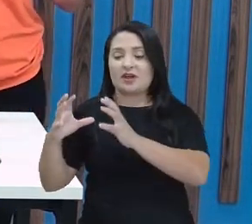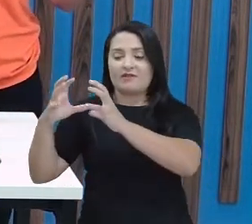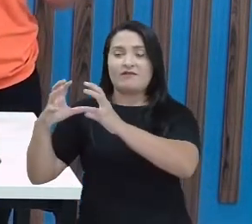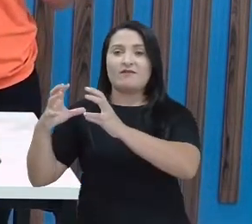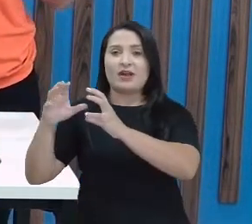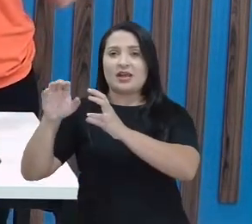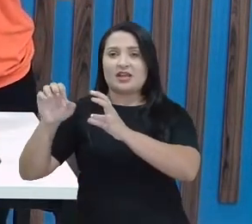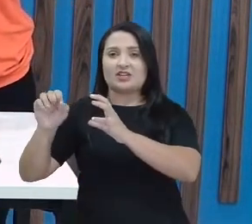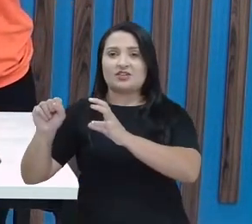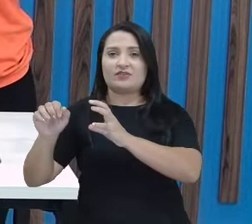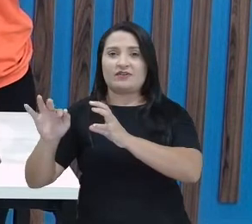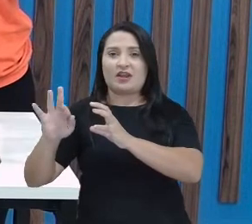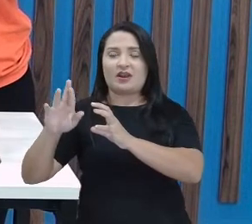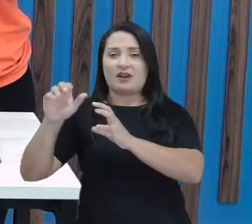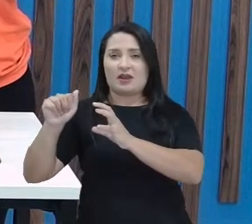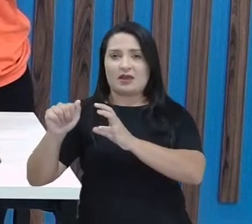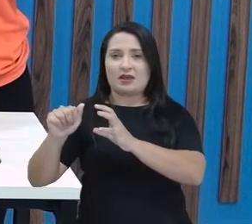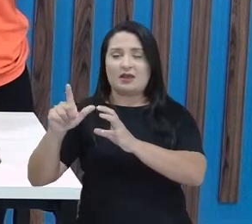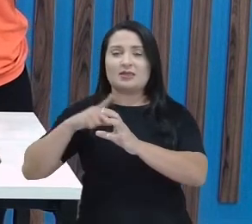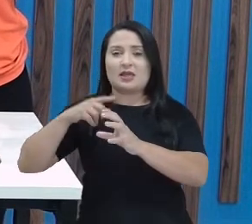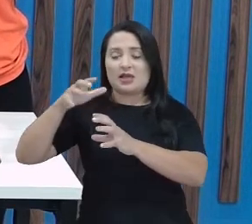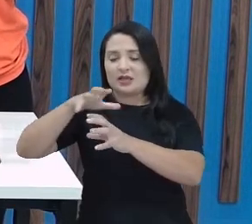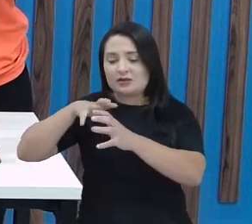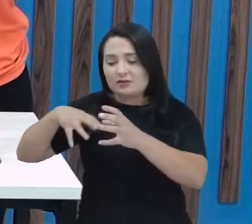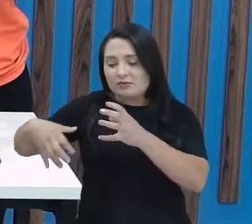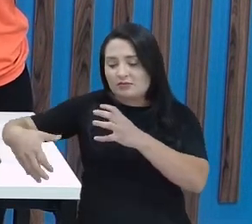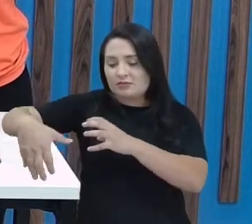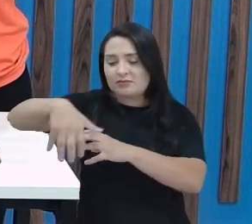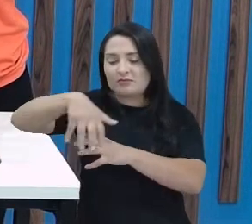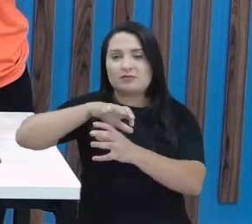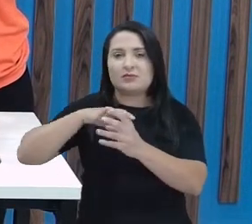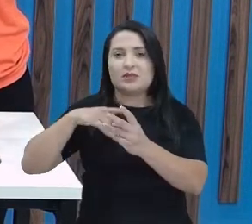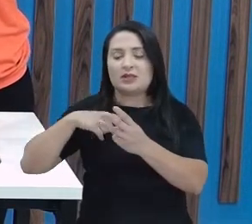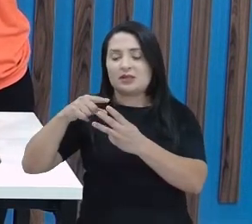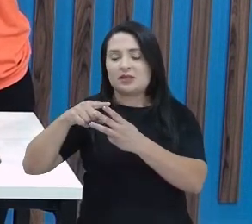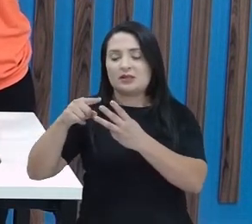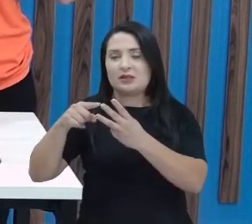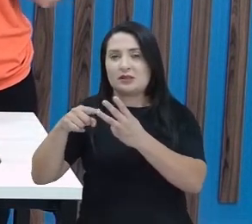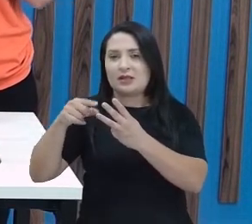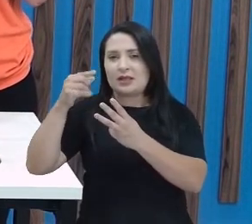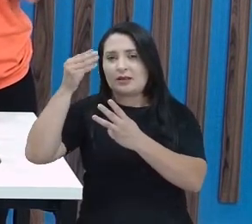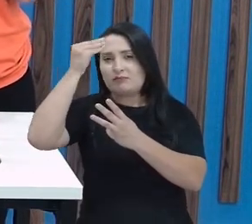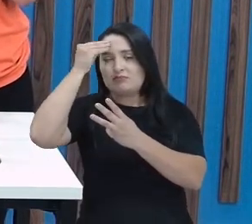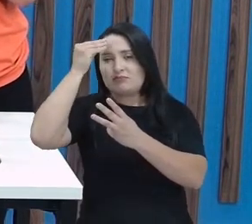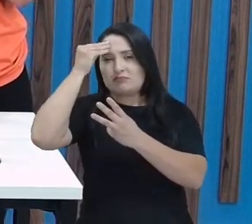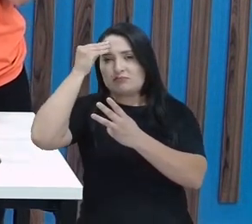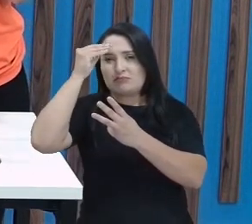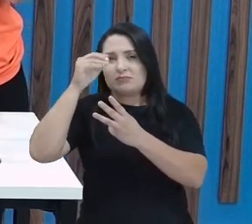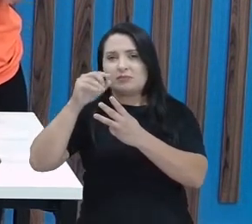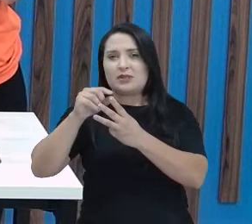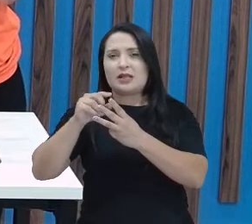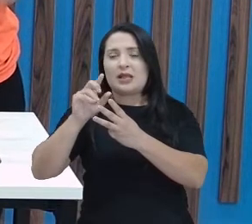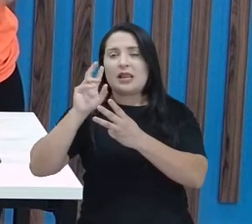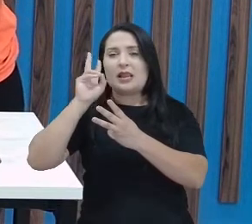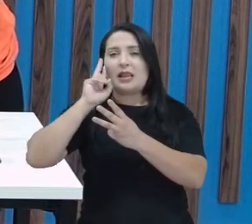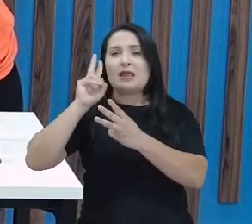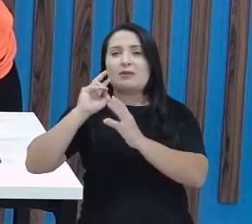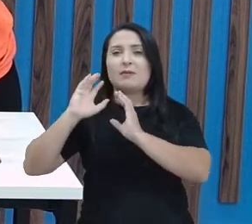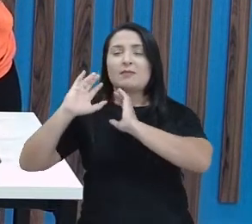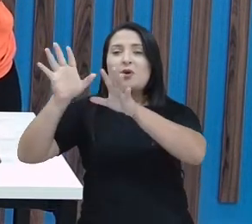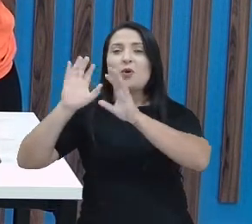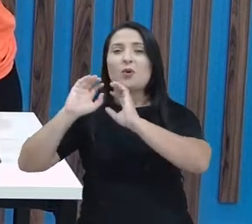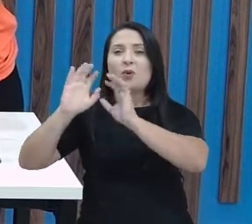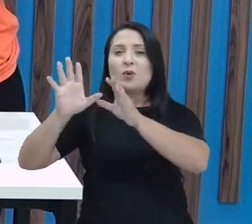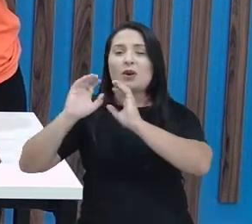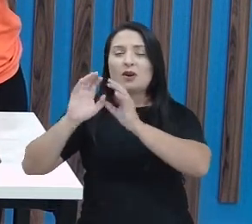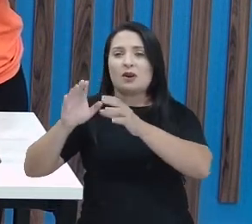esfera, tá certo? A esfera, ela tem 3 dimensões. Lembra, coloca aí na tua cabecinha que lembra a bola de